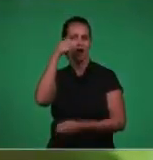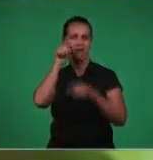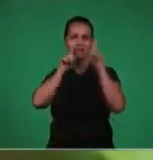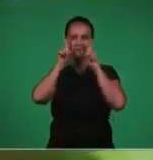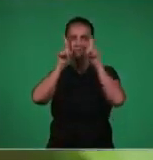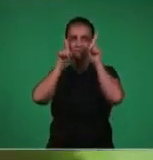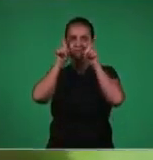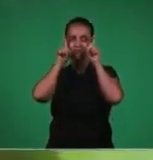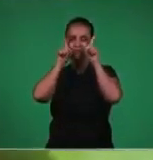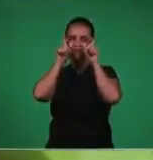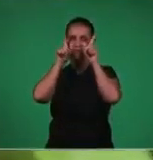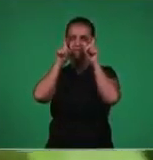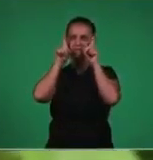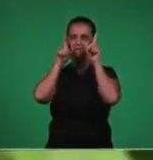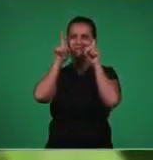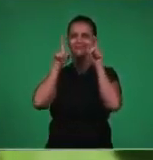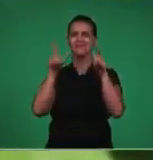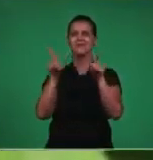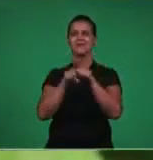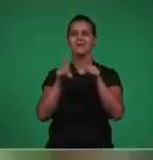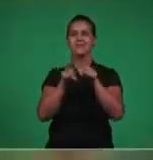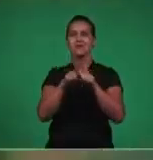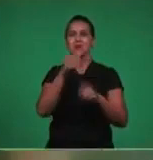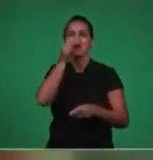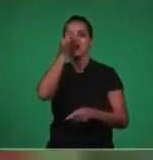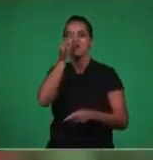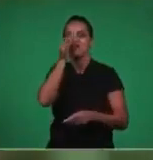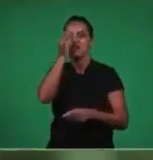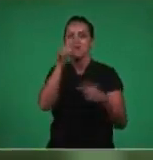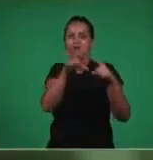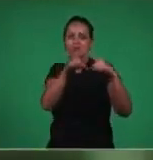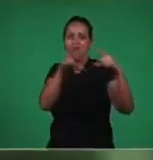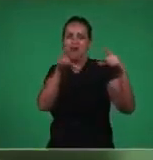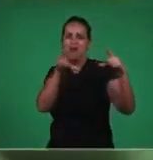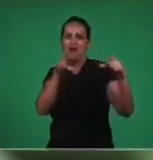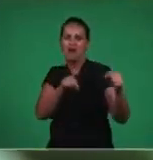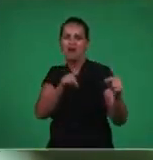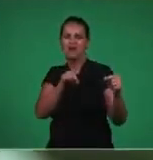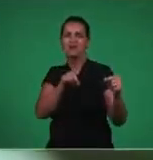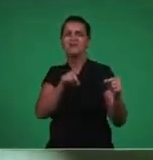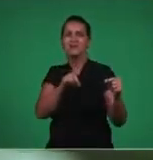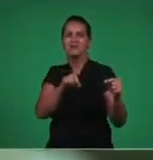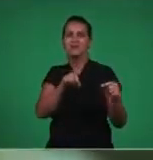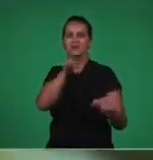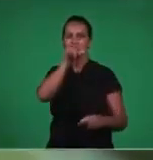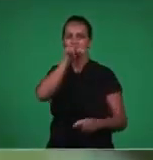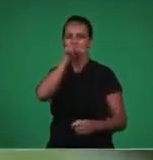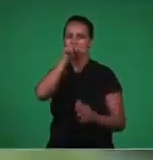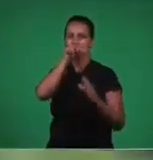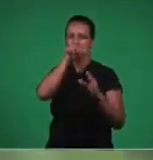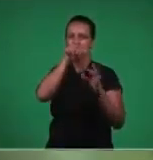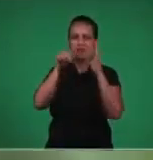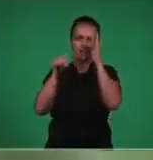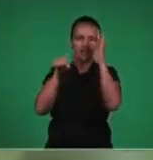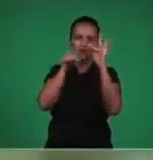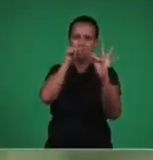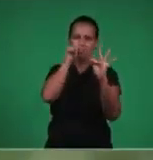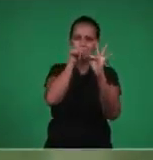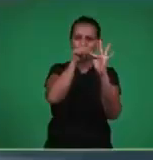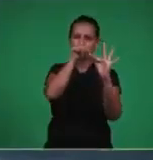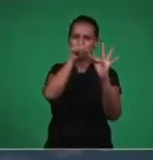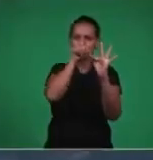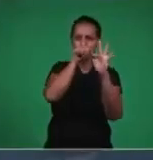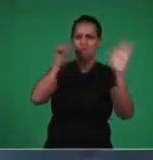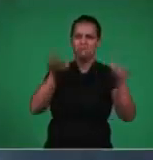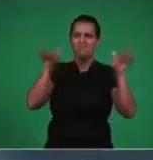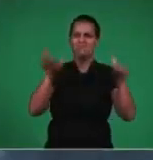outro. Plantas que têm estratégias de armadilhas. Um beija-flor que consegue bater as asas 80 vezes